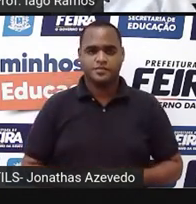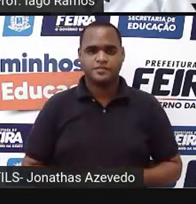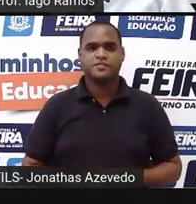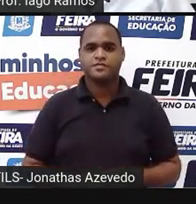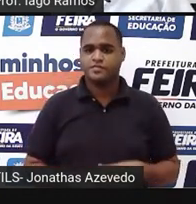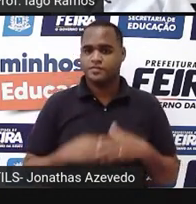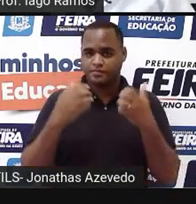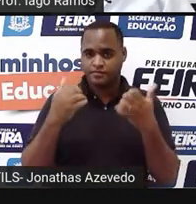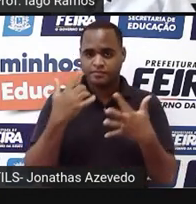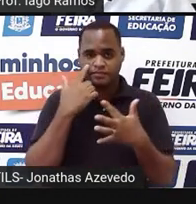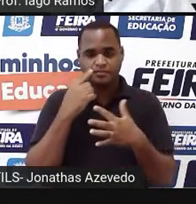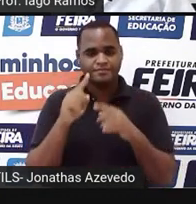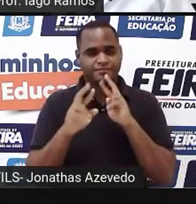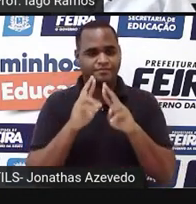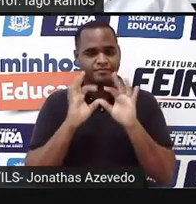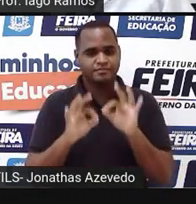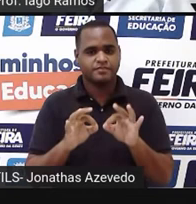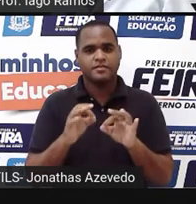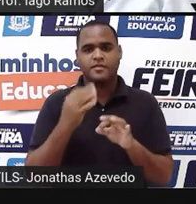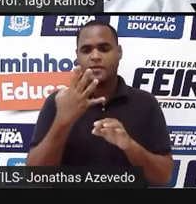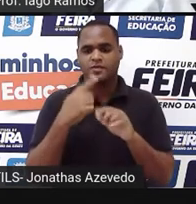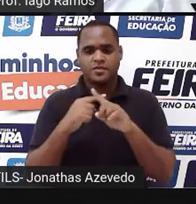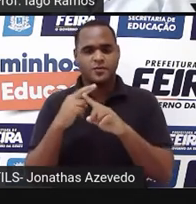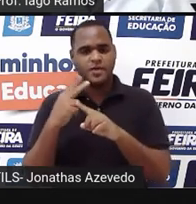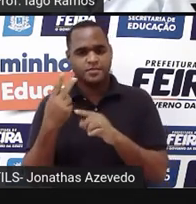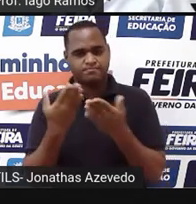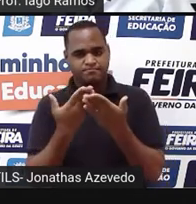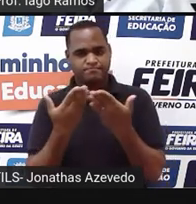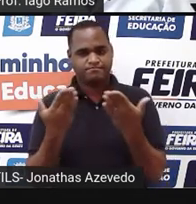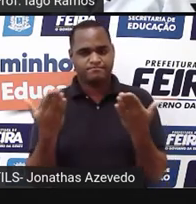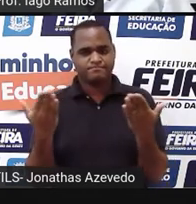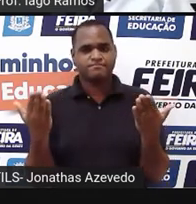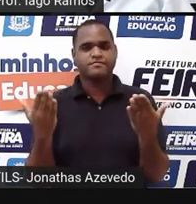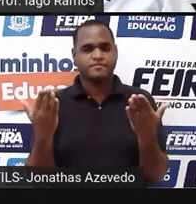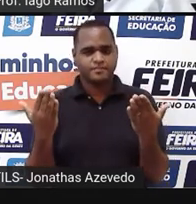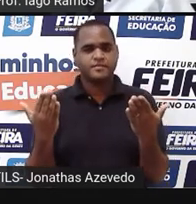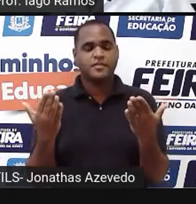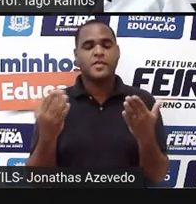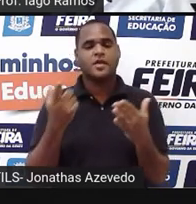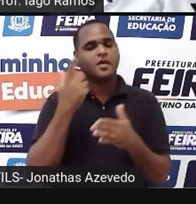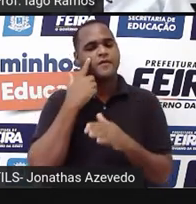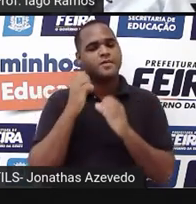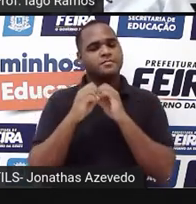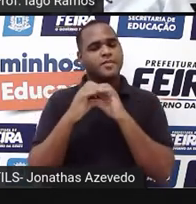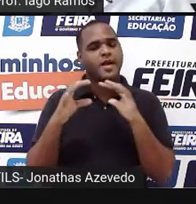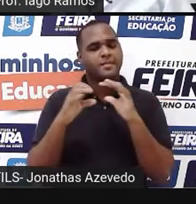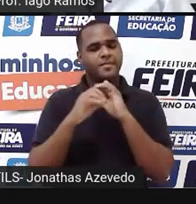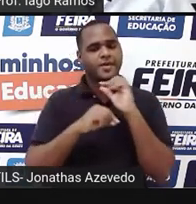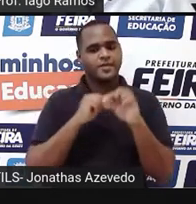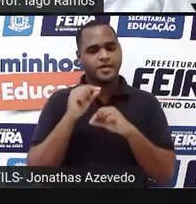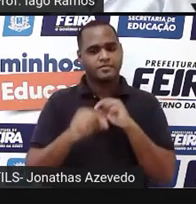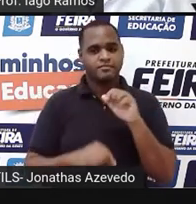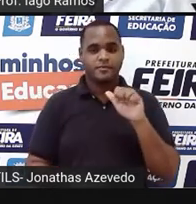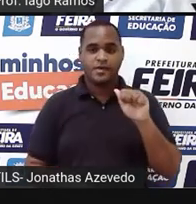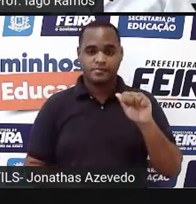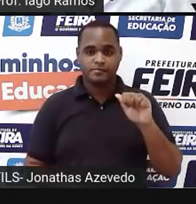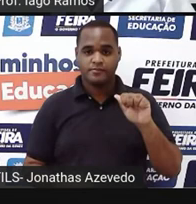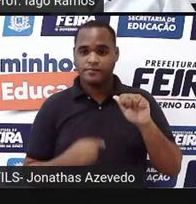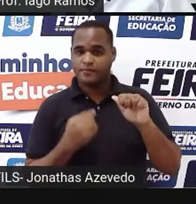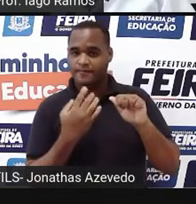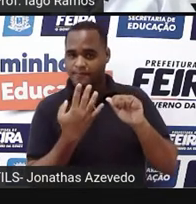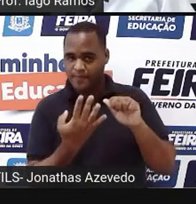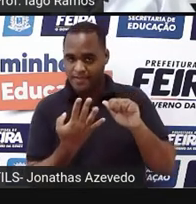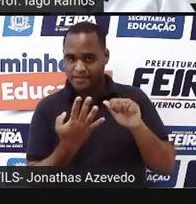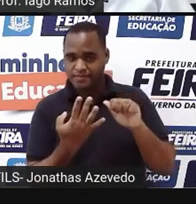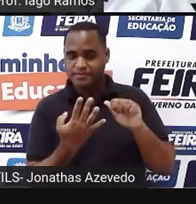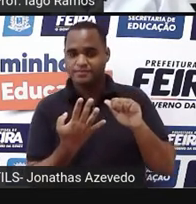na equação ali, ó, 4x ao quadrado menos 2x igual a zero e descubro os coeficientes, né? O A é o que